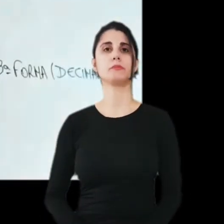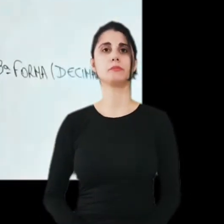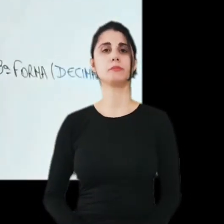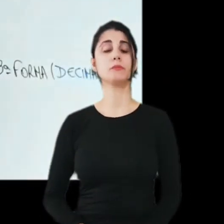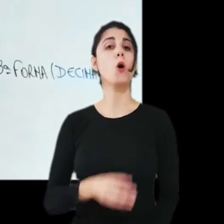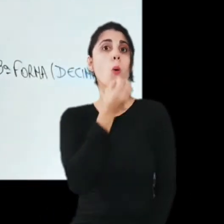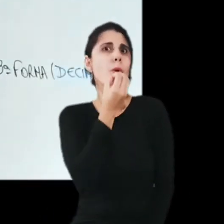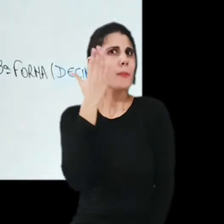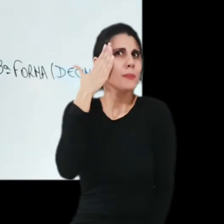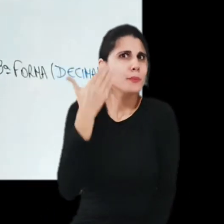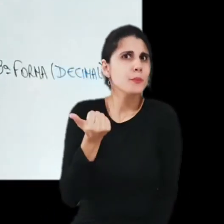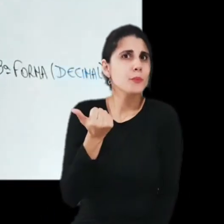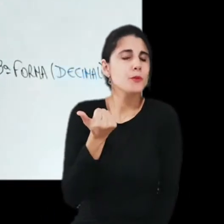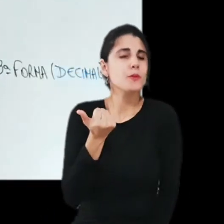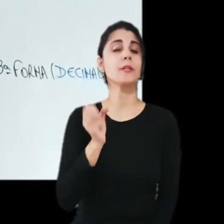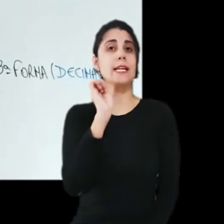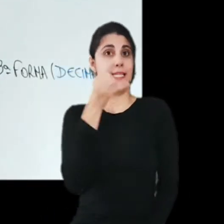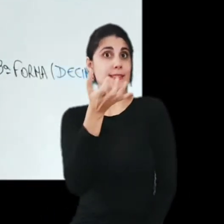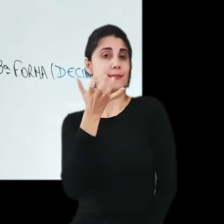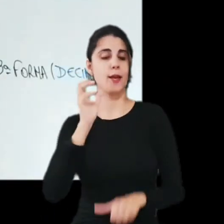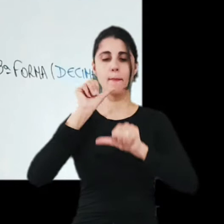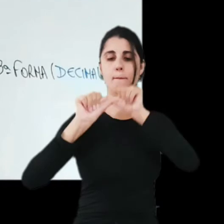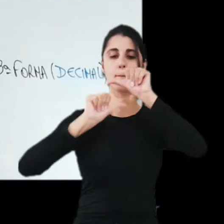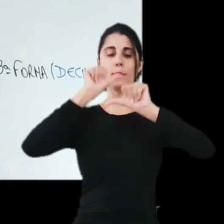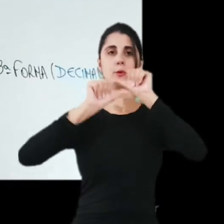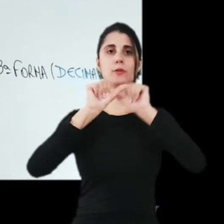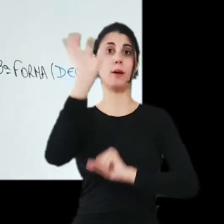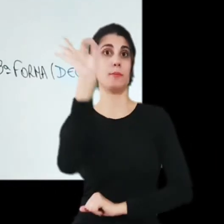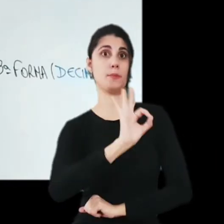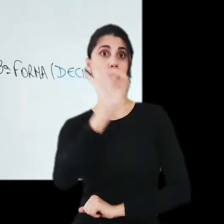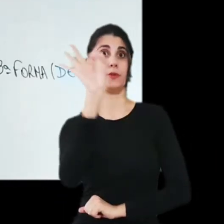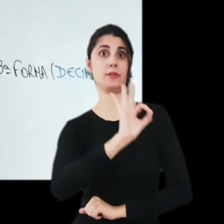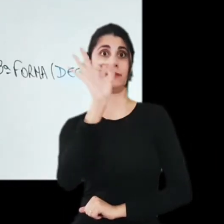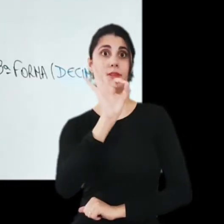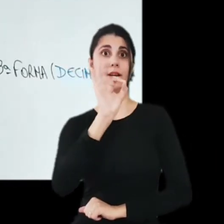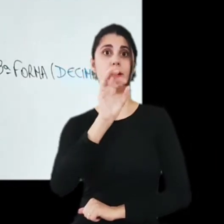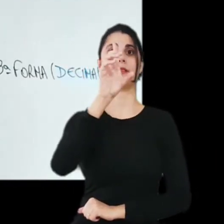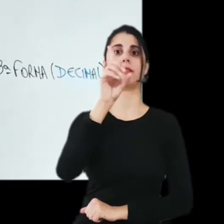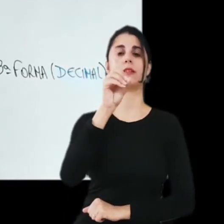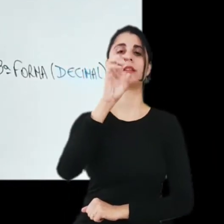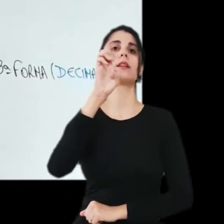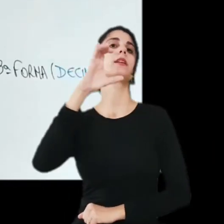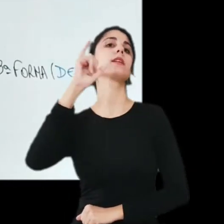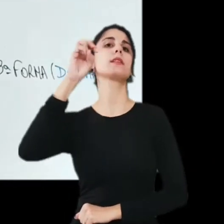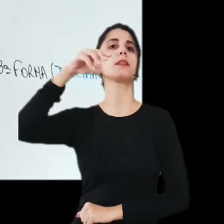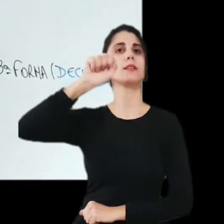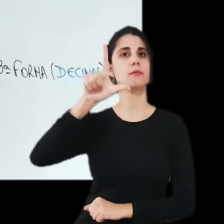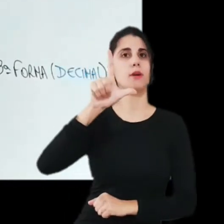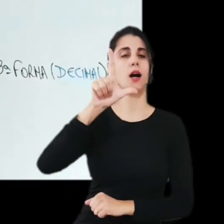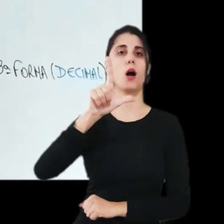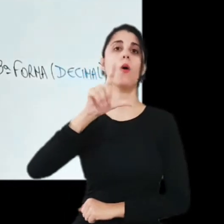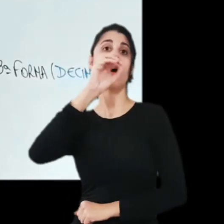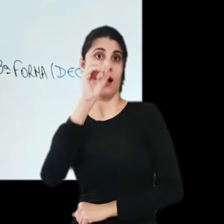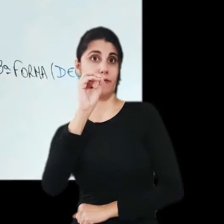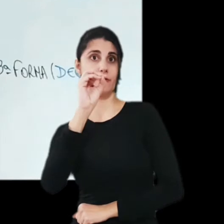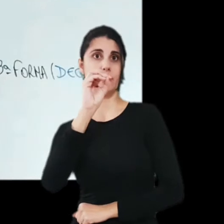É bom saber. Se eu quero transformar porcentagem em decimal, basta deslocar a